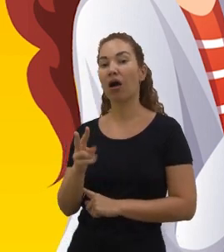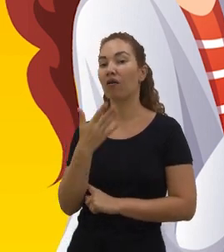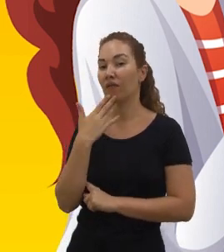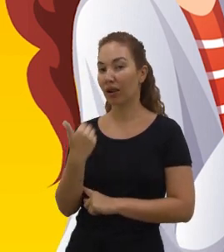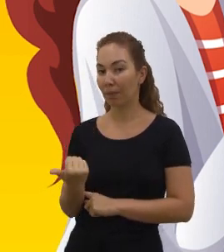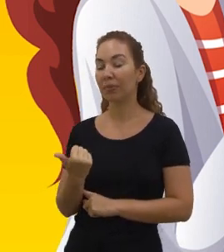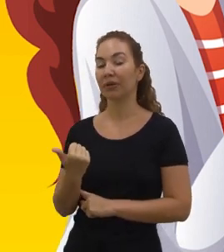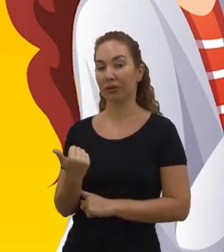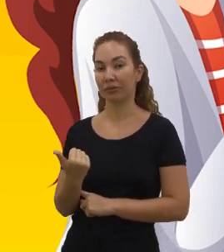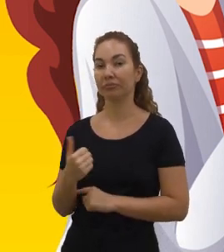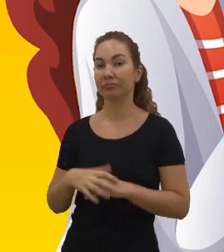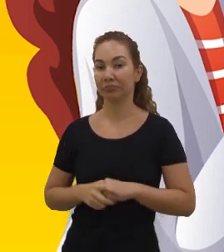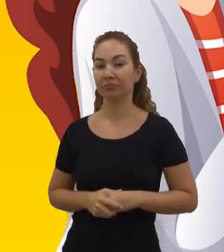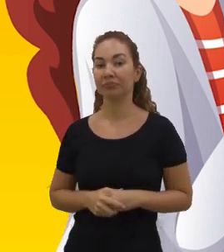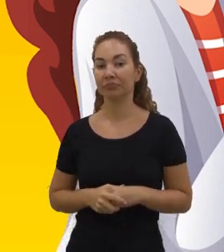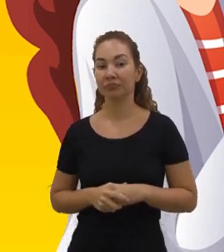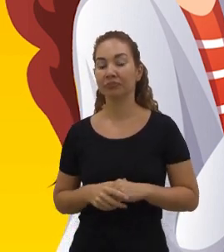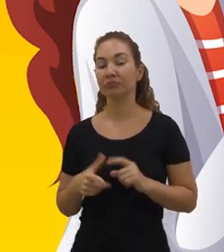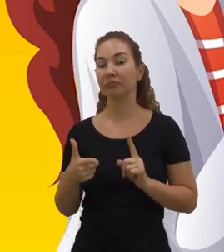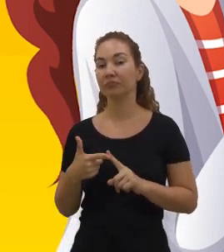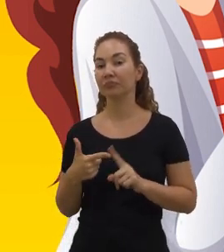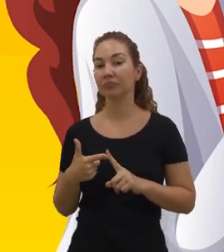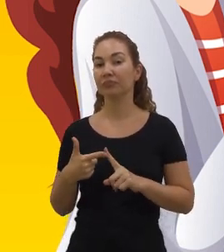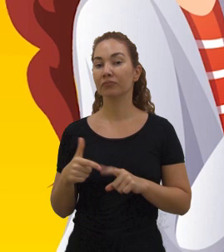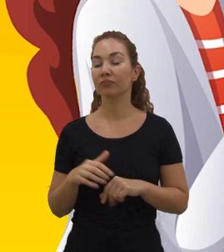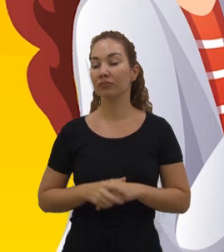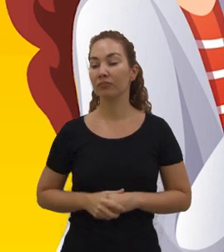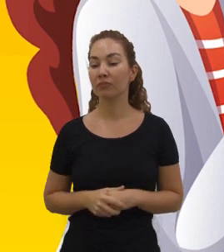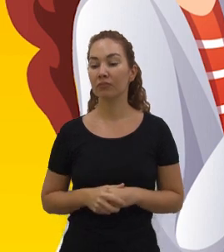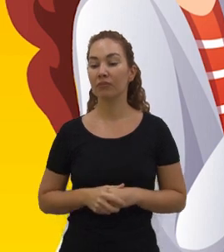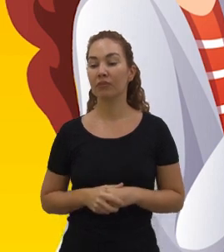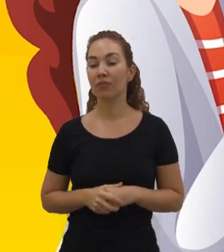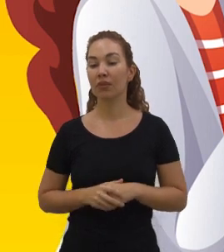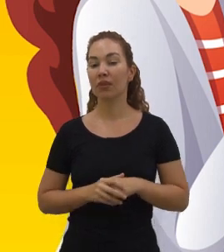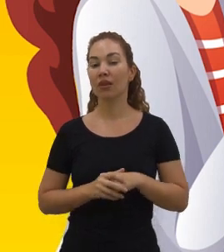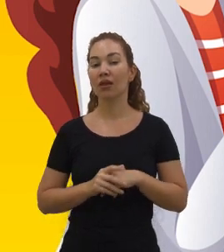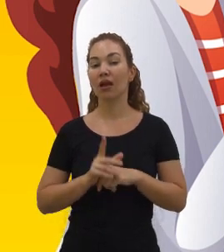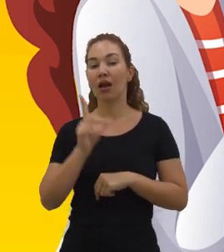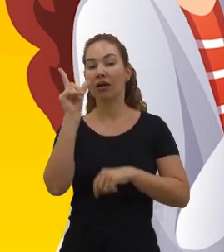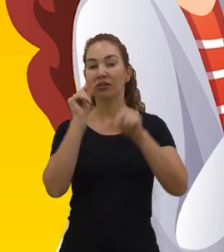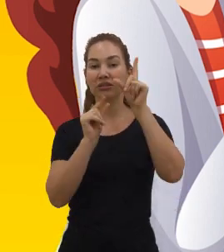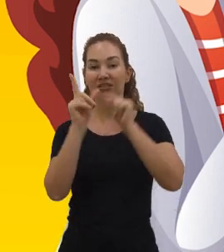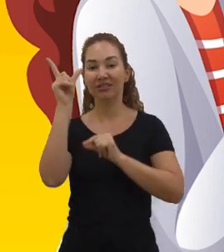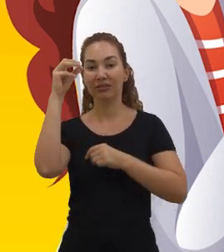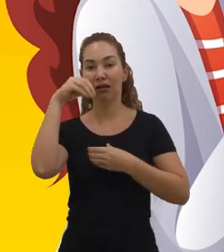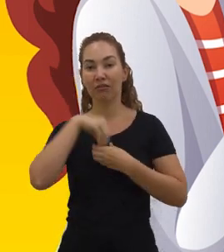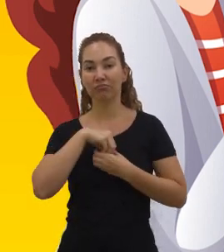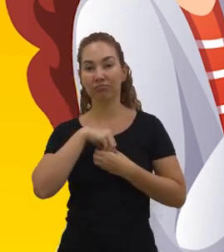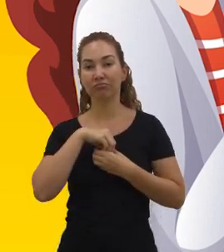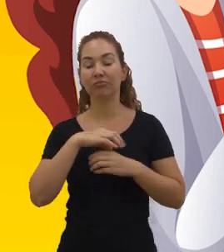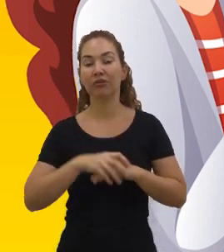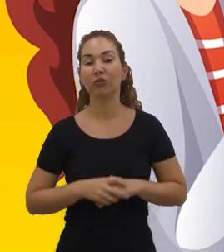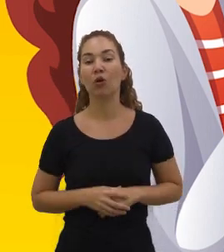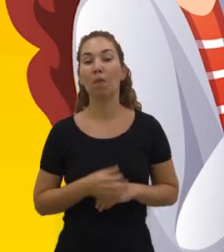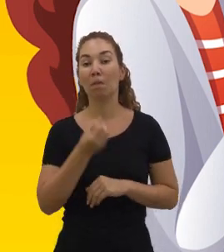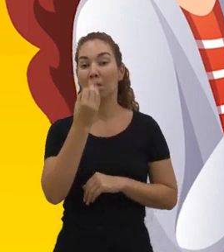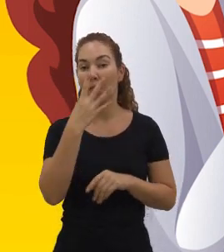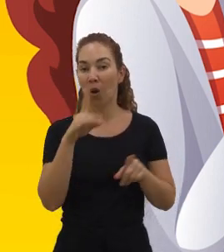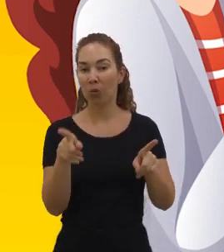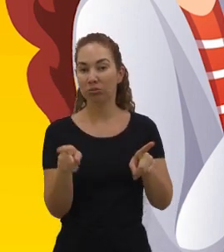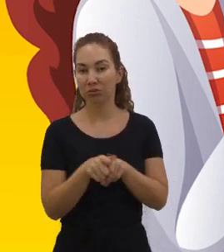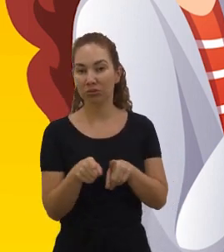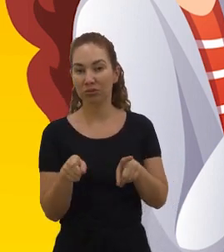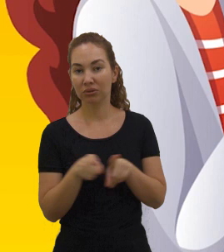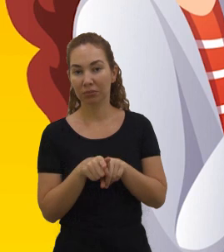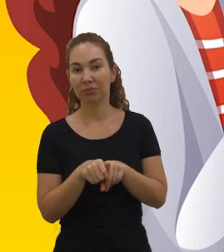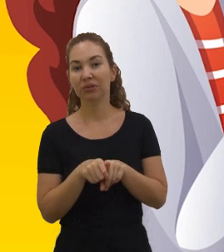pena olhar. E o segundo é Estrelas Além do Tempo. Muito, muito bom também. Inclusive,